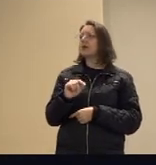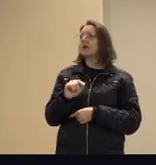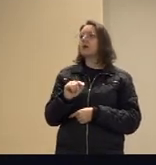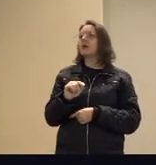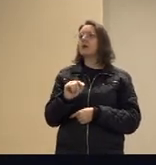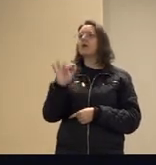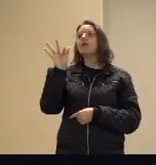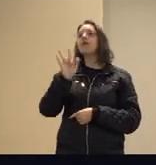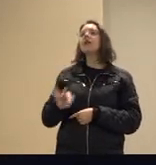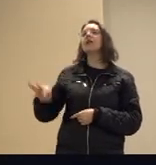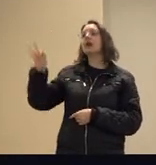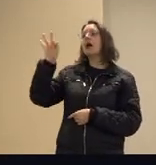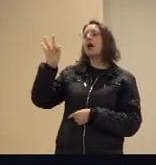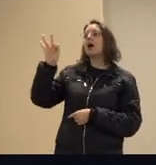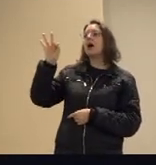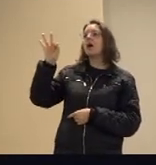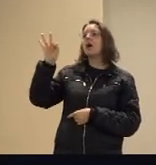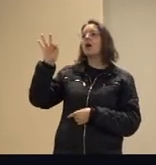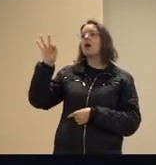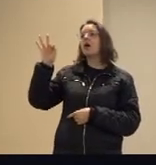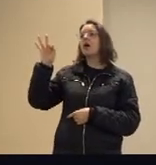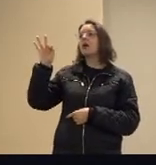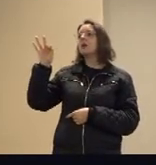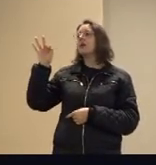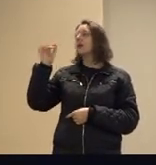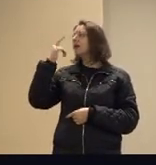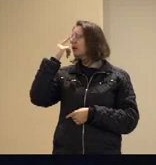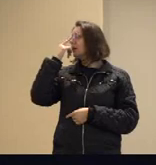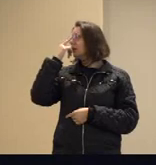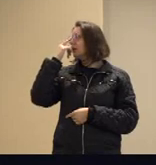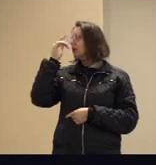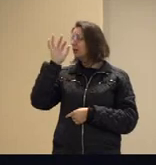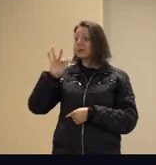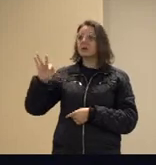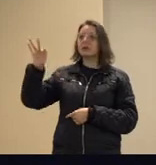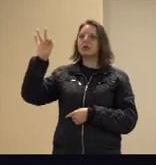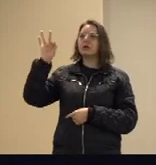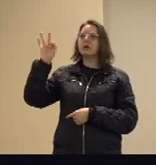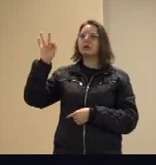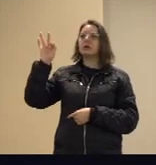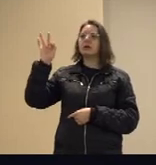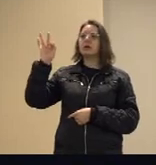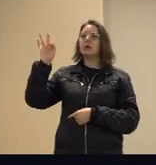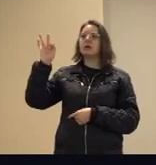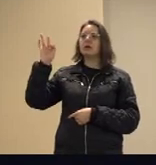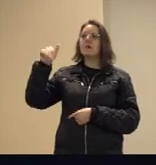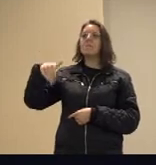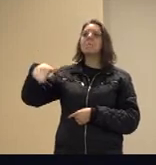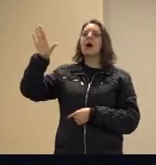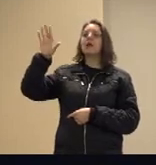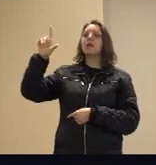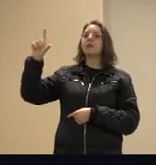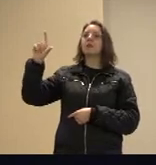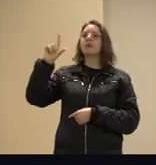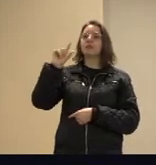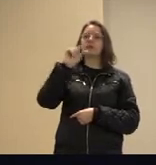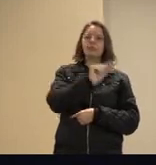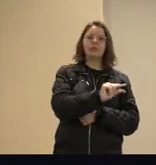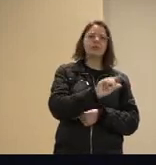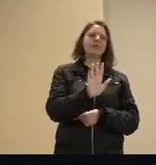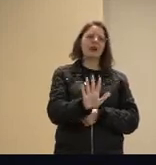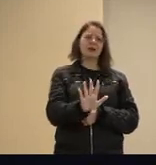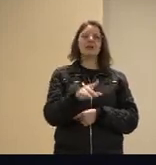o nacional, o ente federal, obrigada, o ente federado fica com mais. E nós precisamos